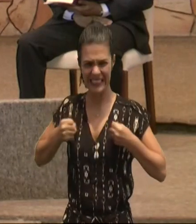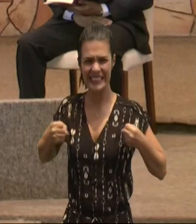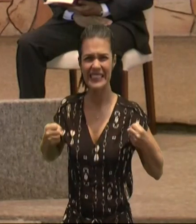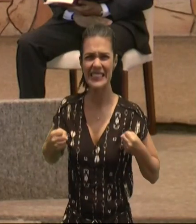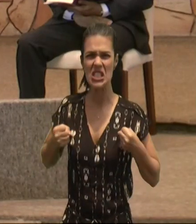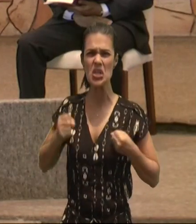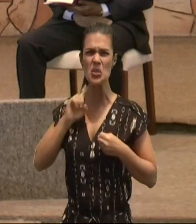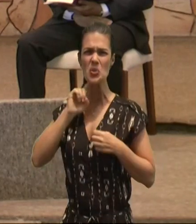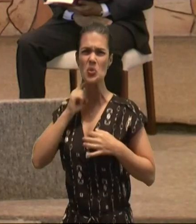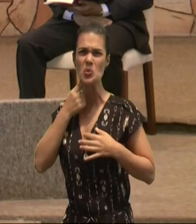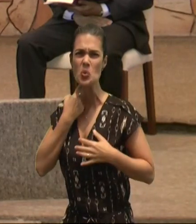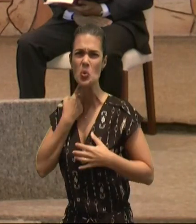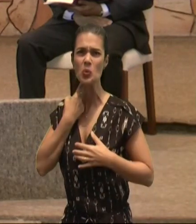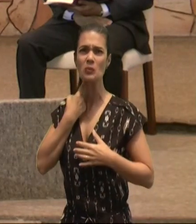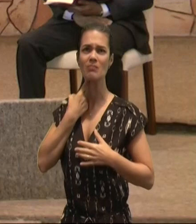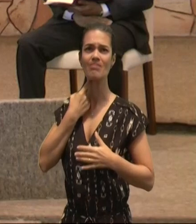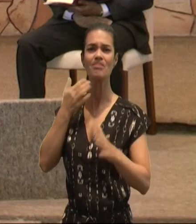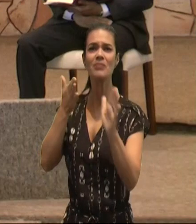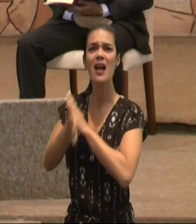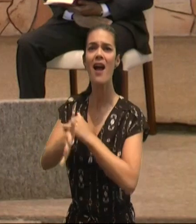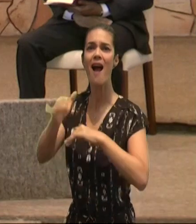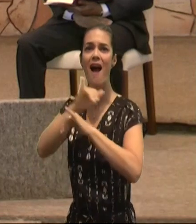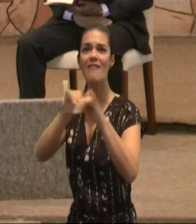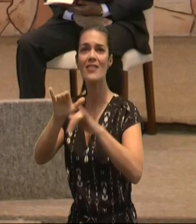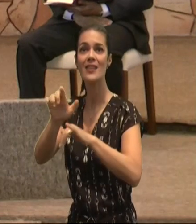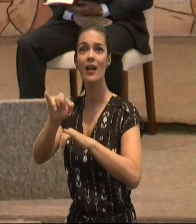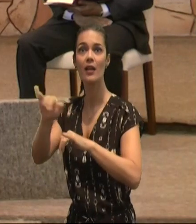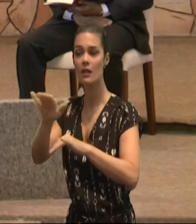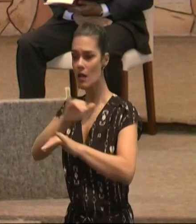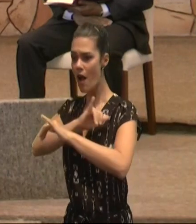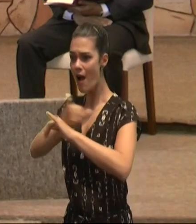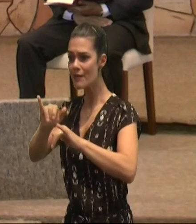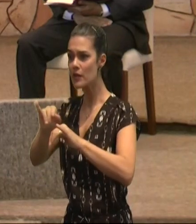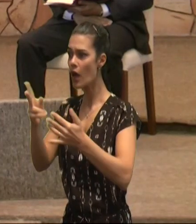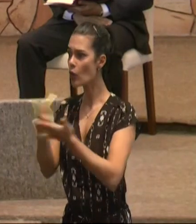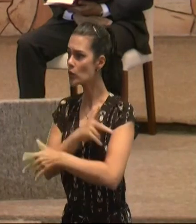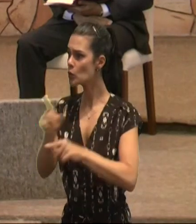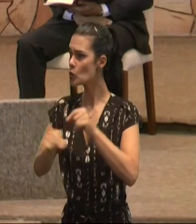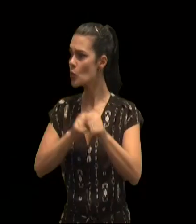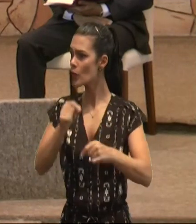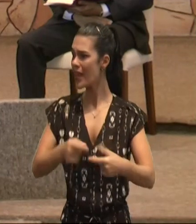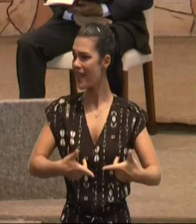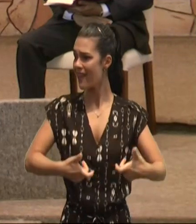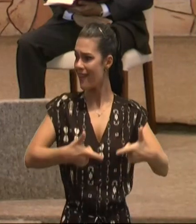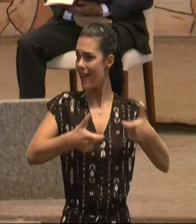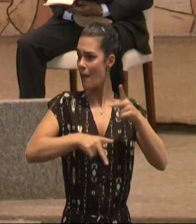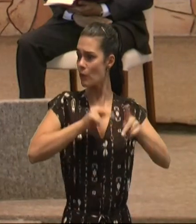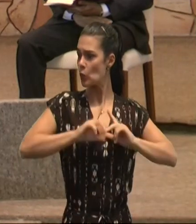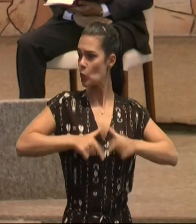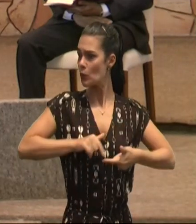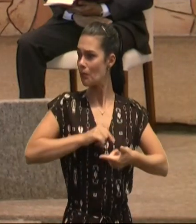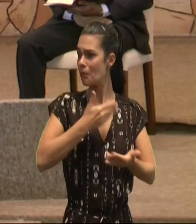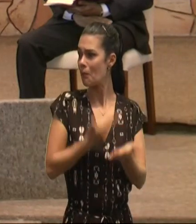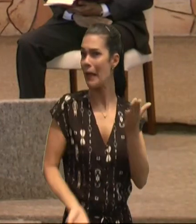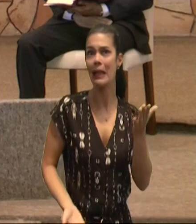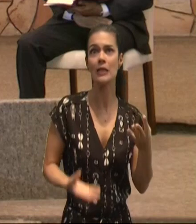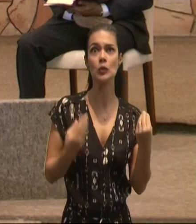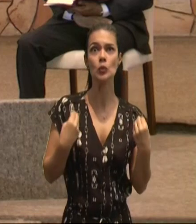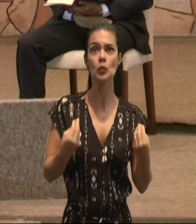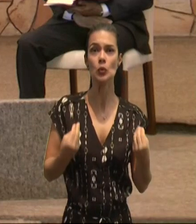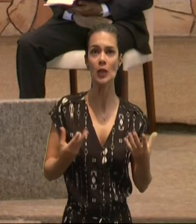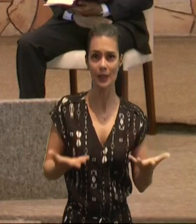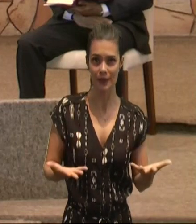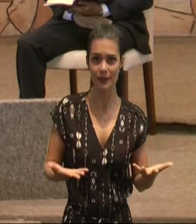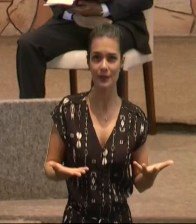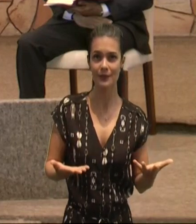ele correu para avisar o sacerdote Eli a respeito da derrota do povo. E quando nós lemos esse texto,